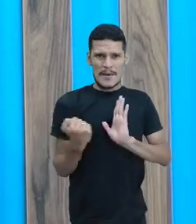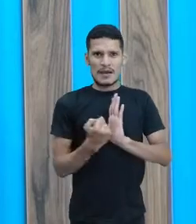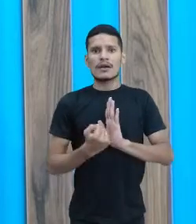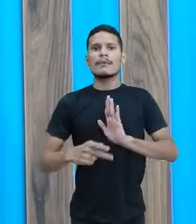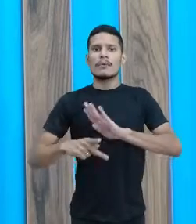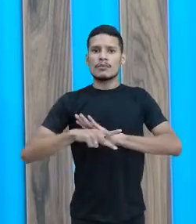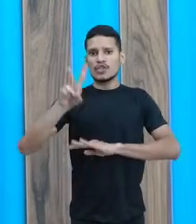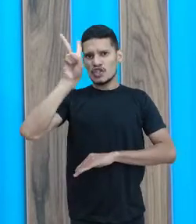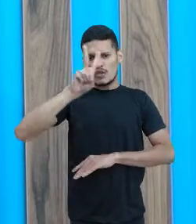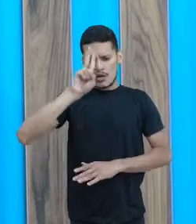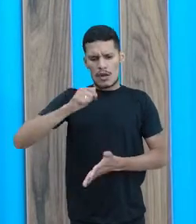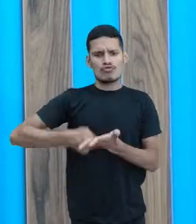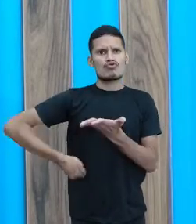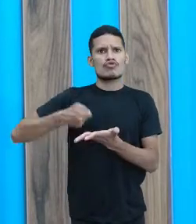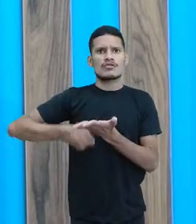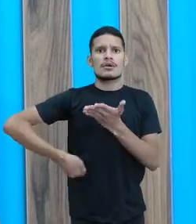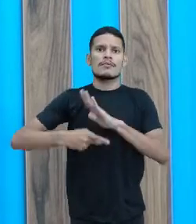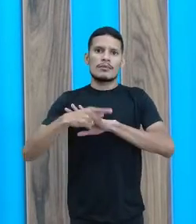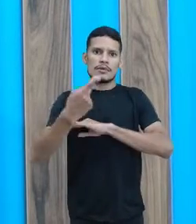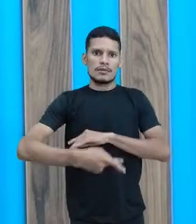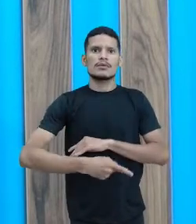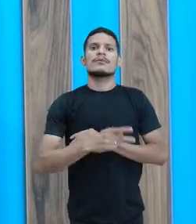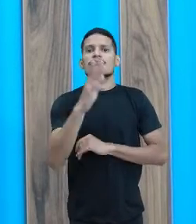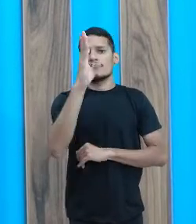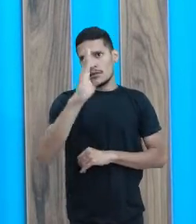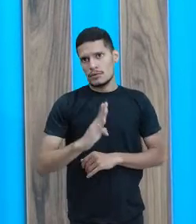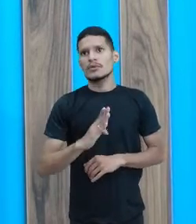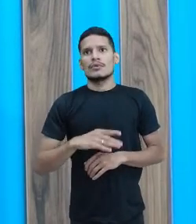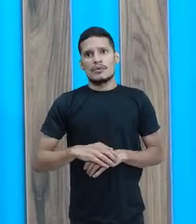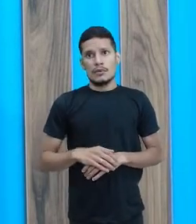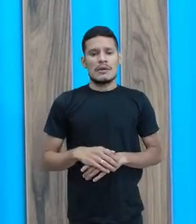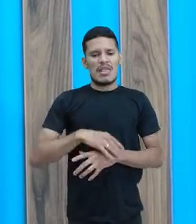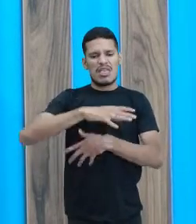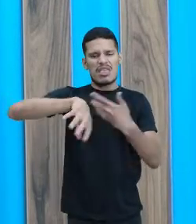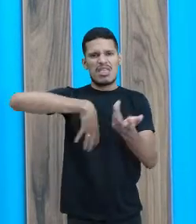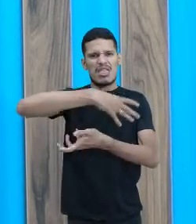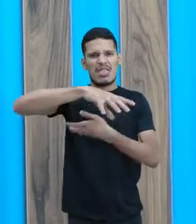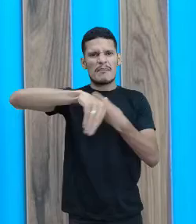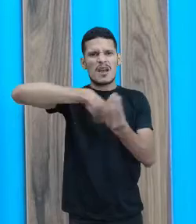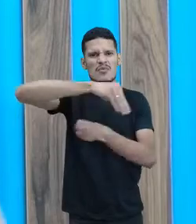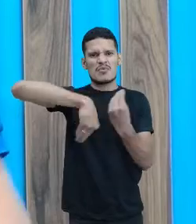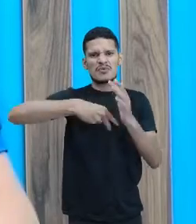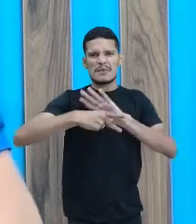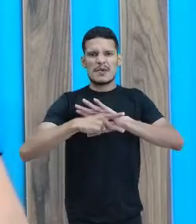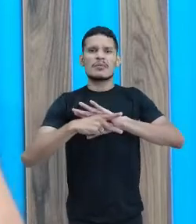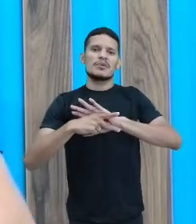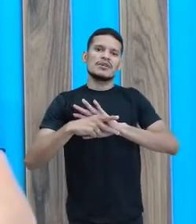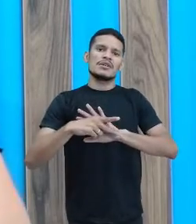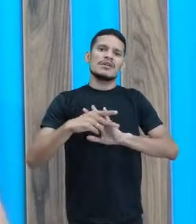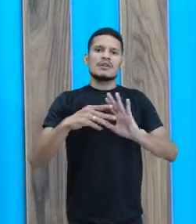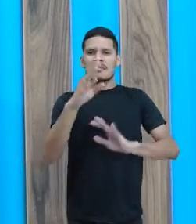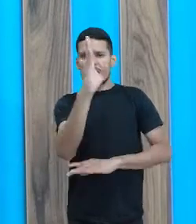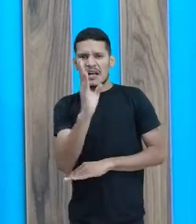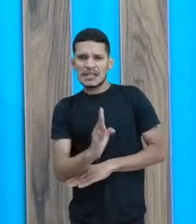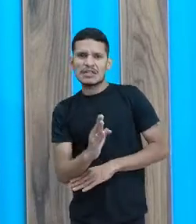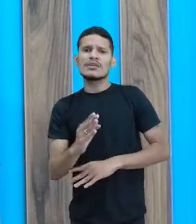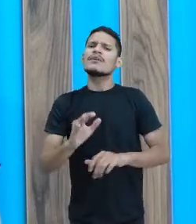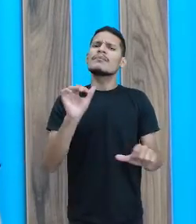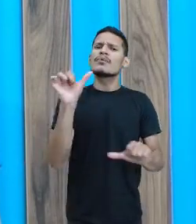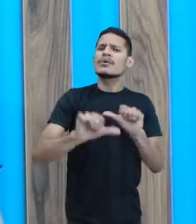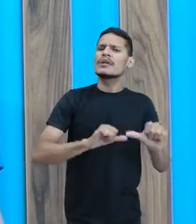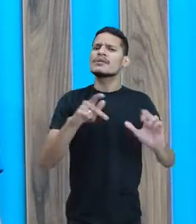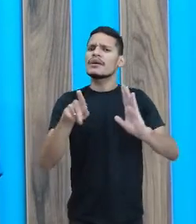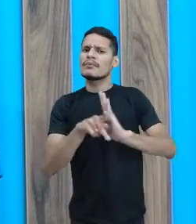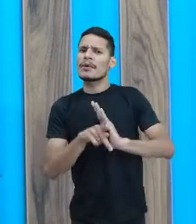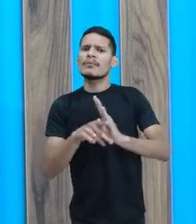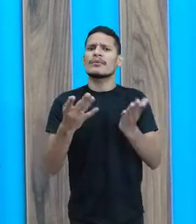história autoritária no Brasil, dessa bagunça institucional. Quando eu digo bagunça institucional, assim, mudanças